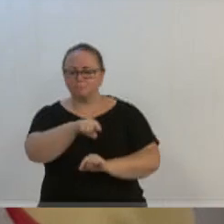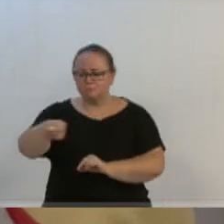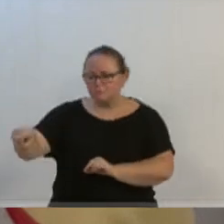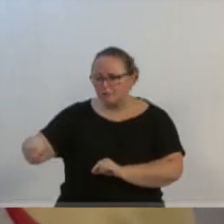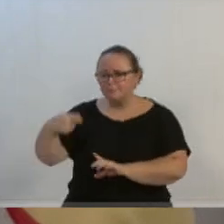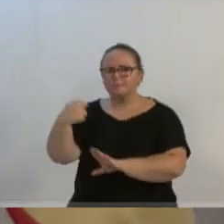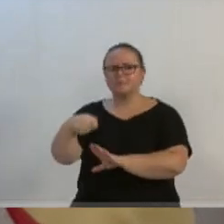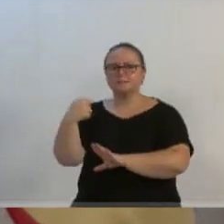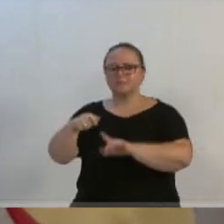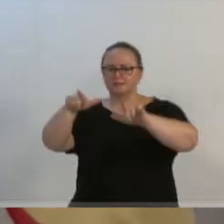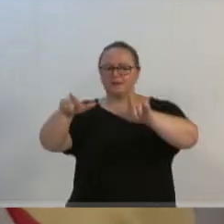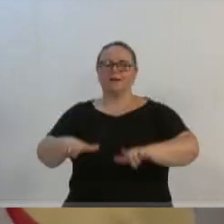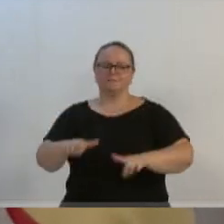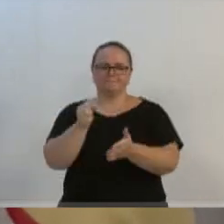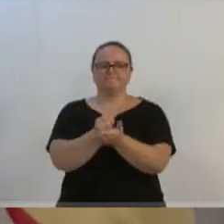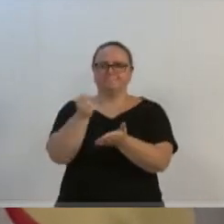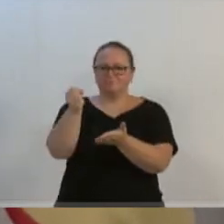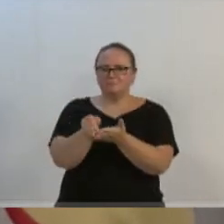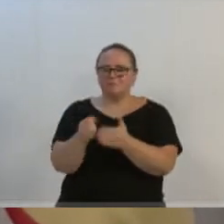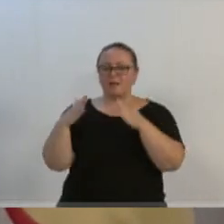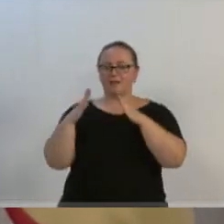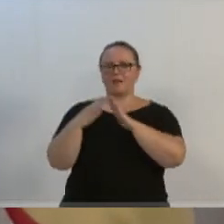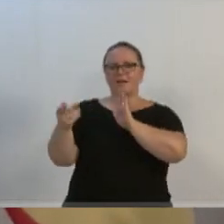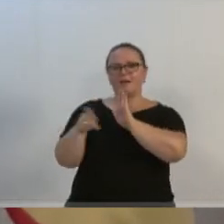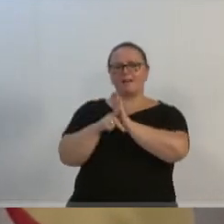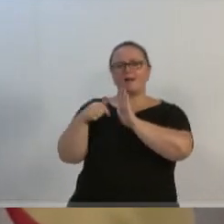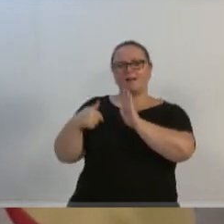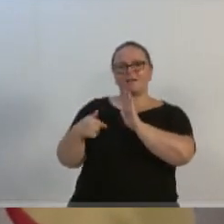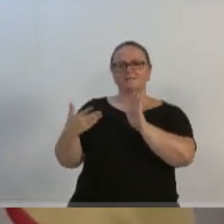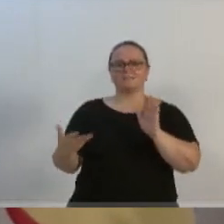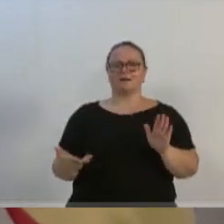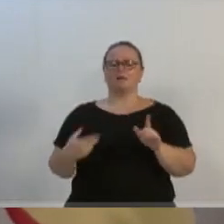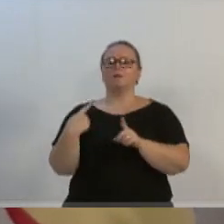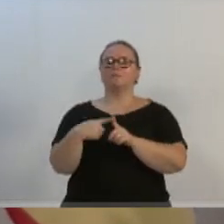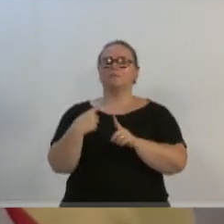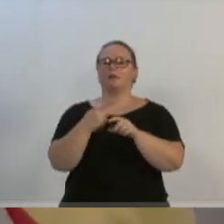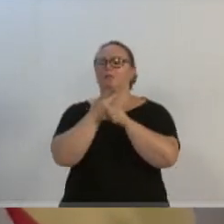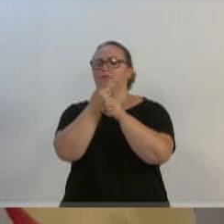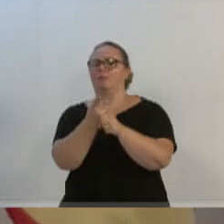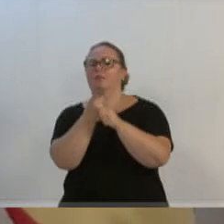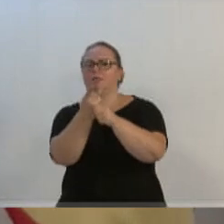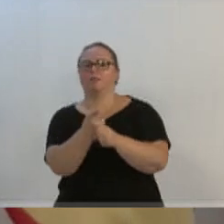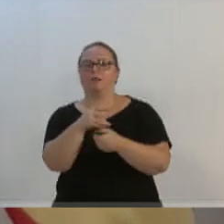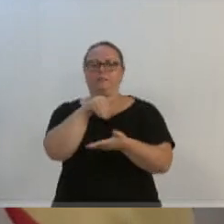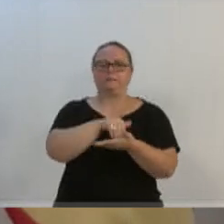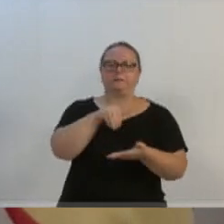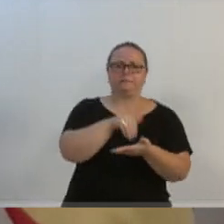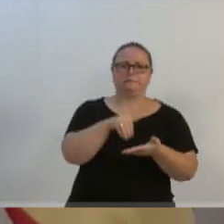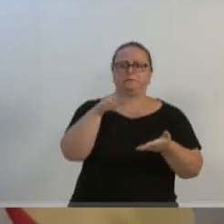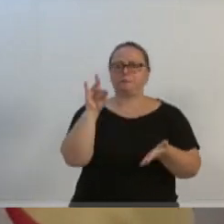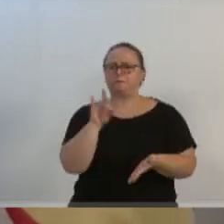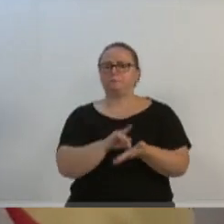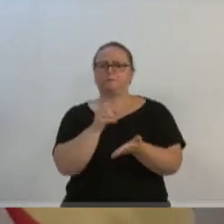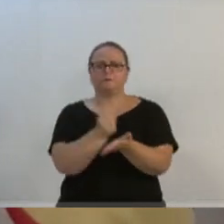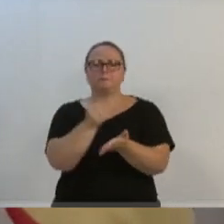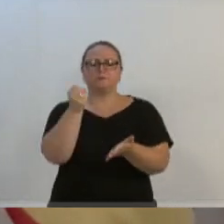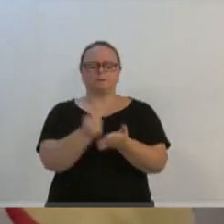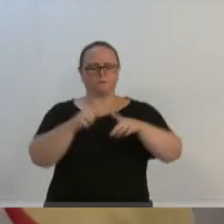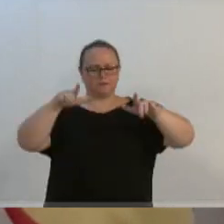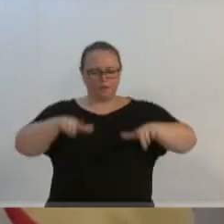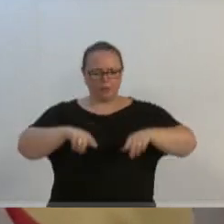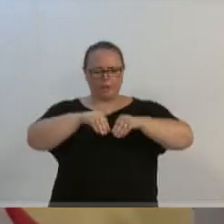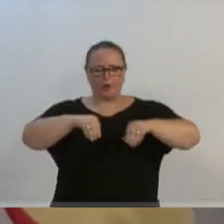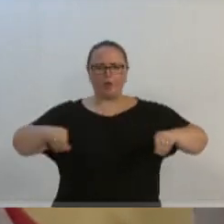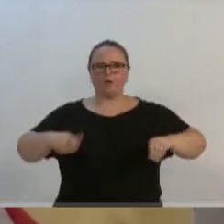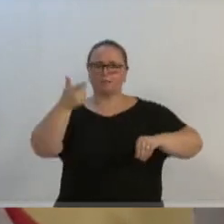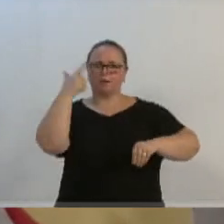necessitam de uma escritura, daqueles que procuram os escritórios, que procuram para regulamentar o seu lote, para ter o direito